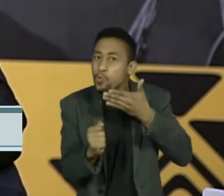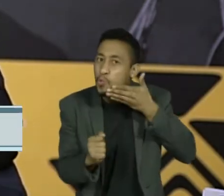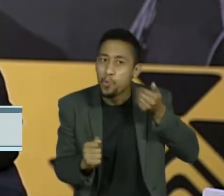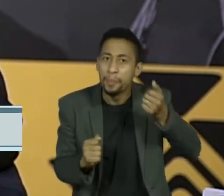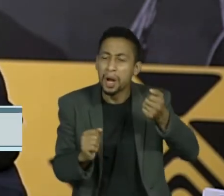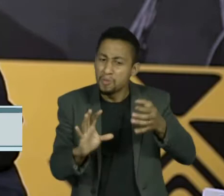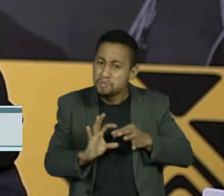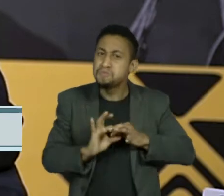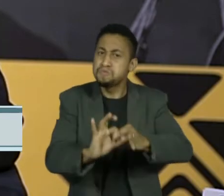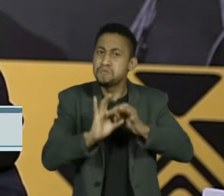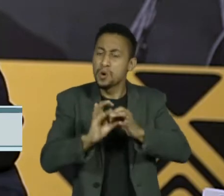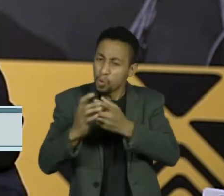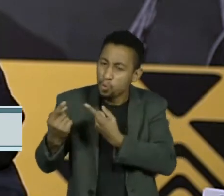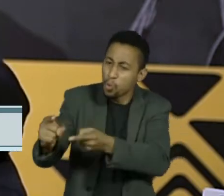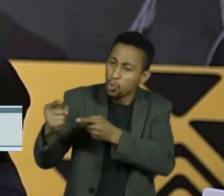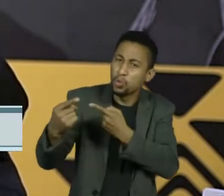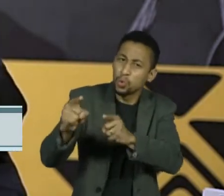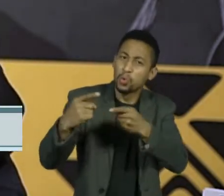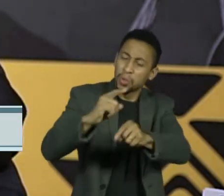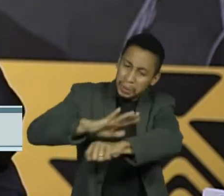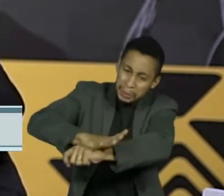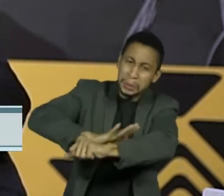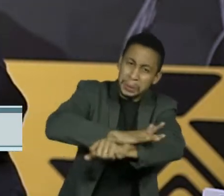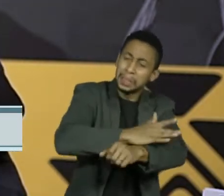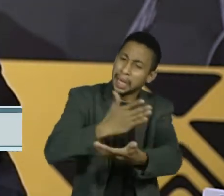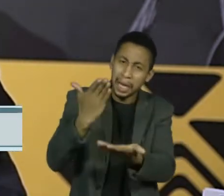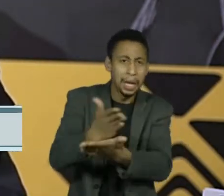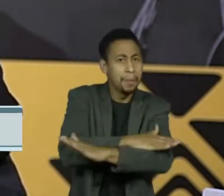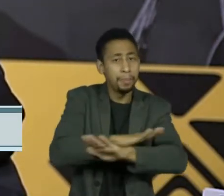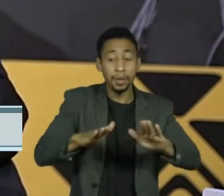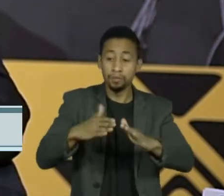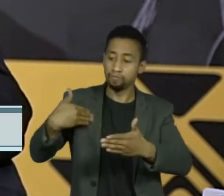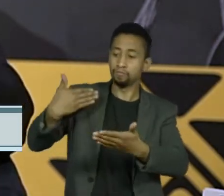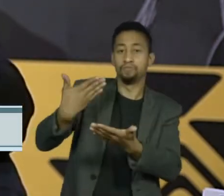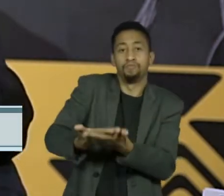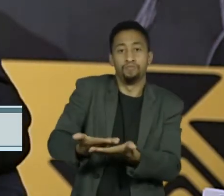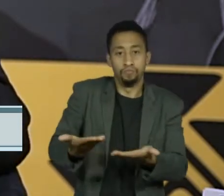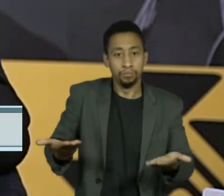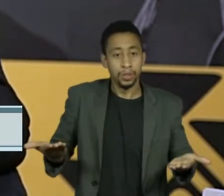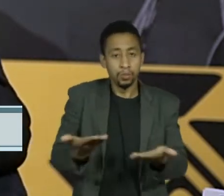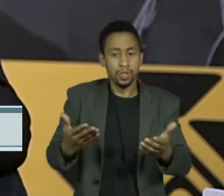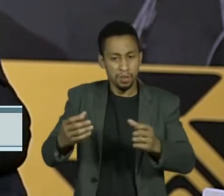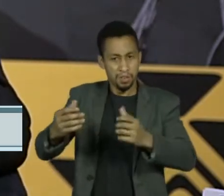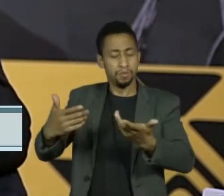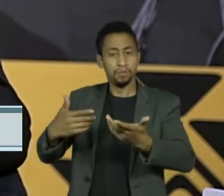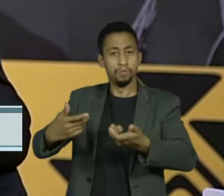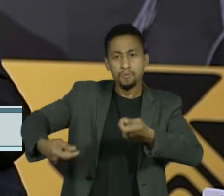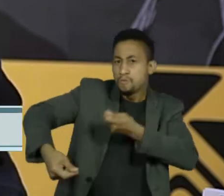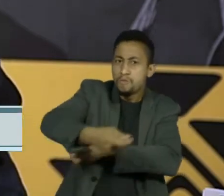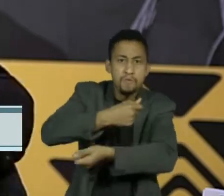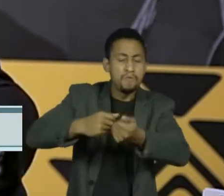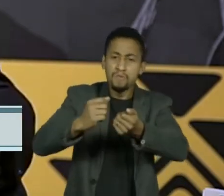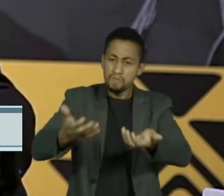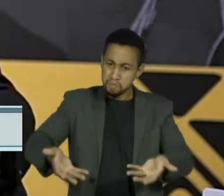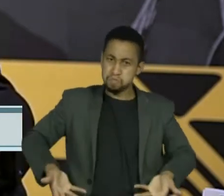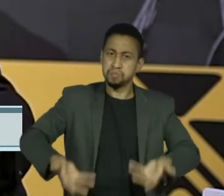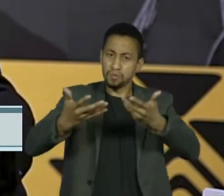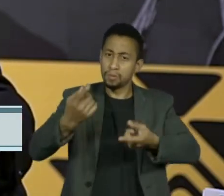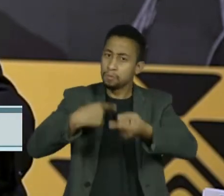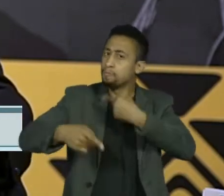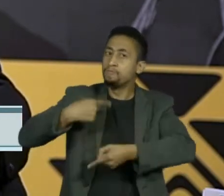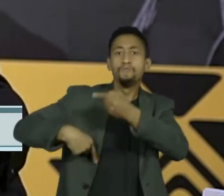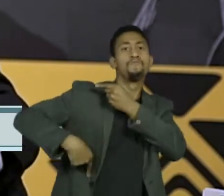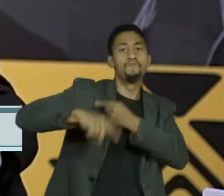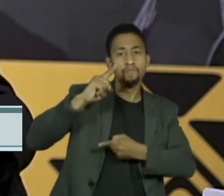combateram todas as outras ignomínias e permitiram que nós chegássemos numa potência econômica, uma potência